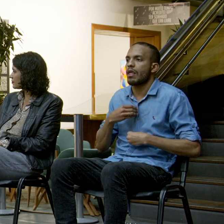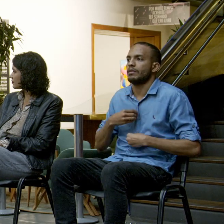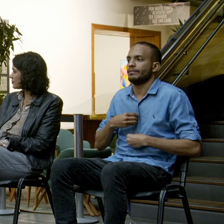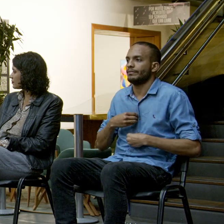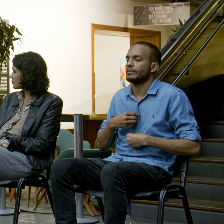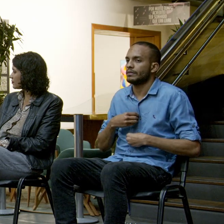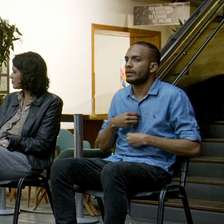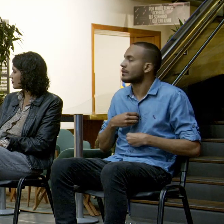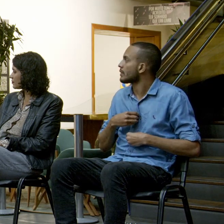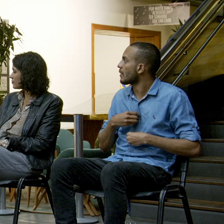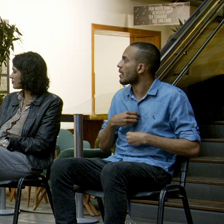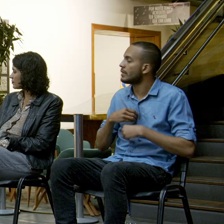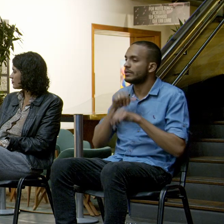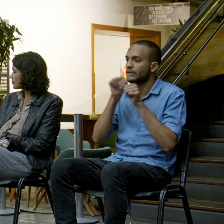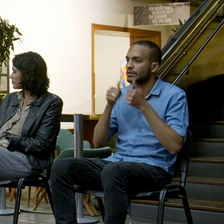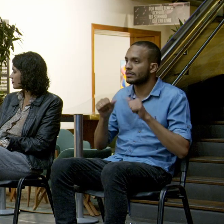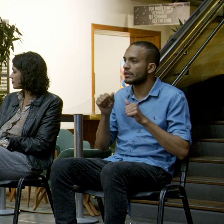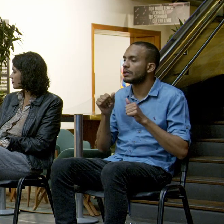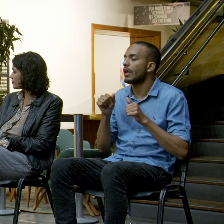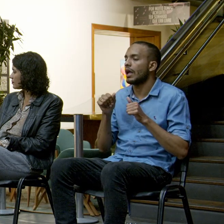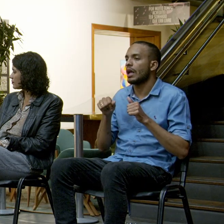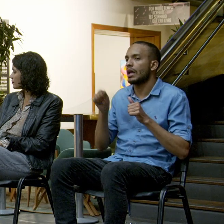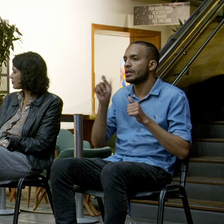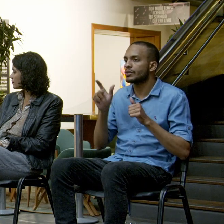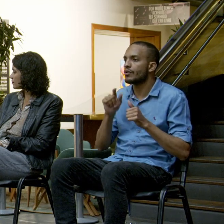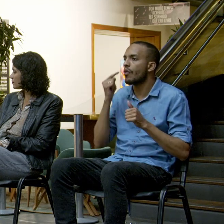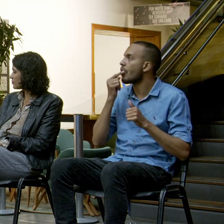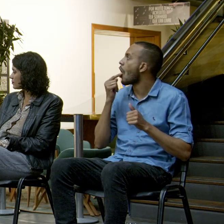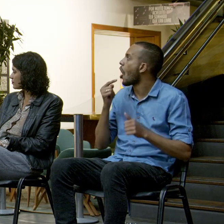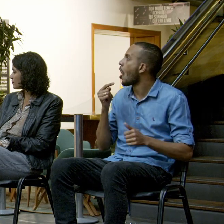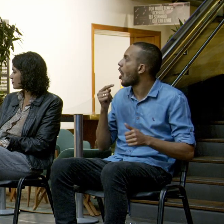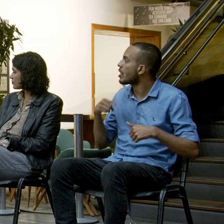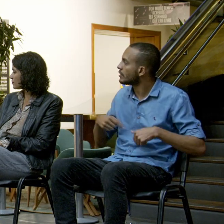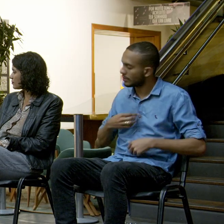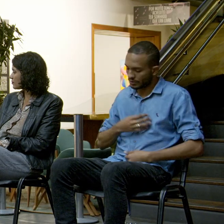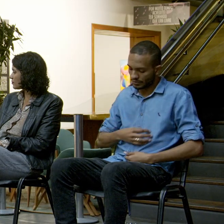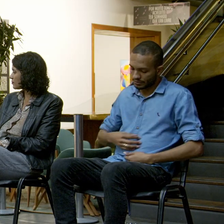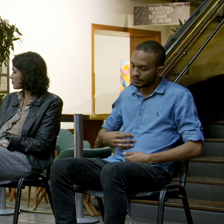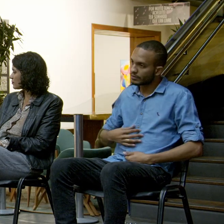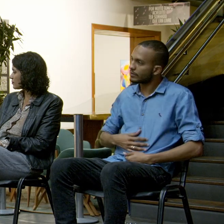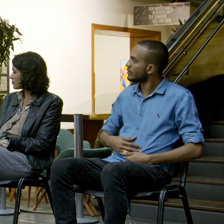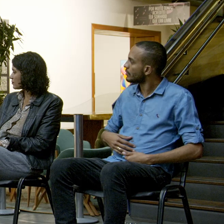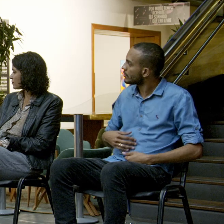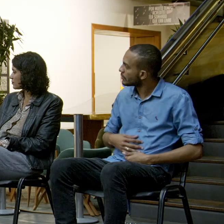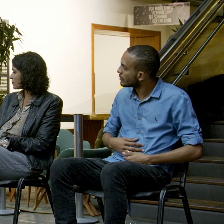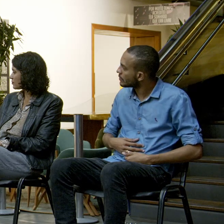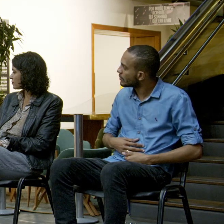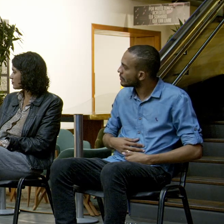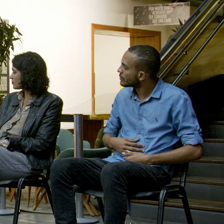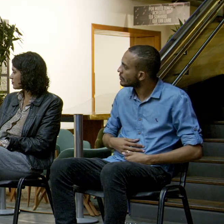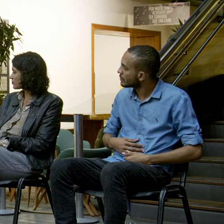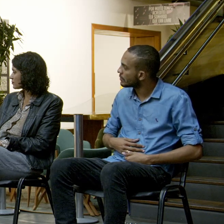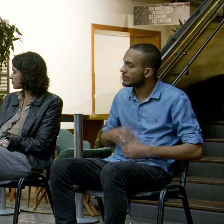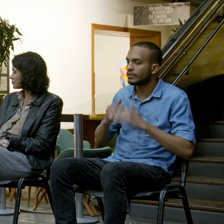tanto a silhueta azul, né, com a boca escancarada, e o aparelho digestivo, E esses dois